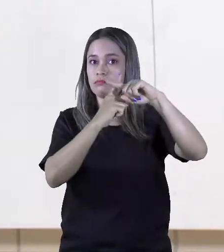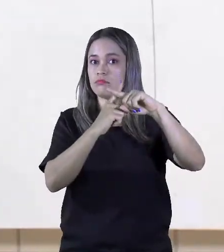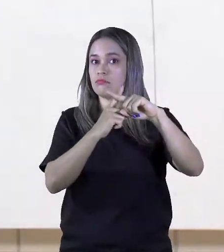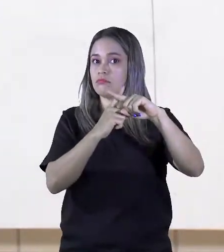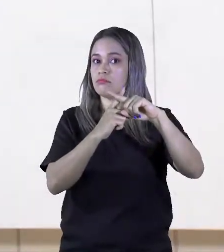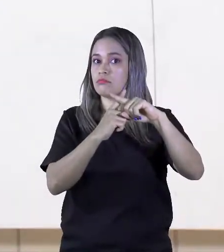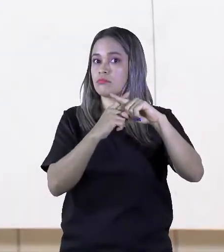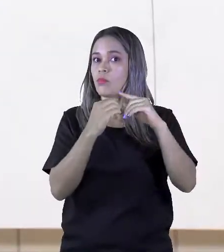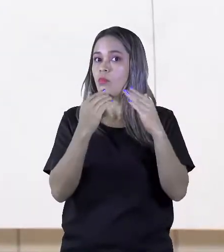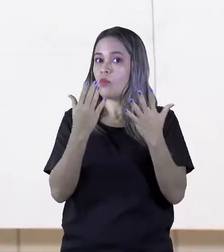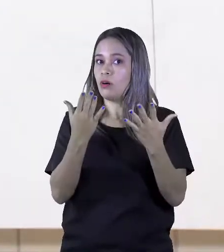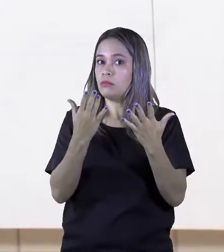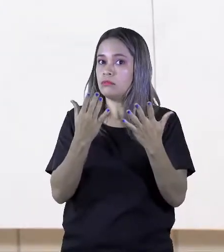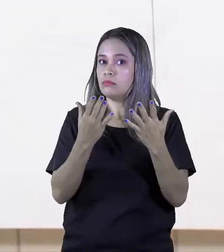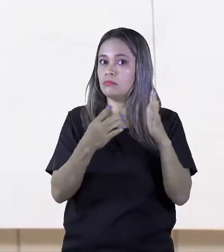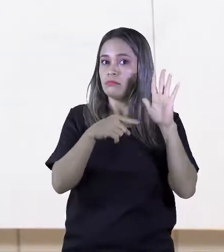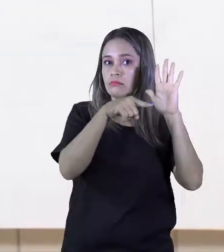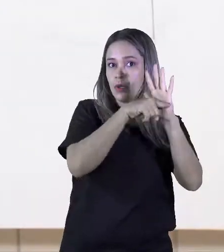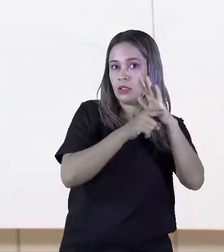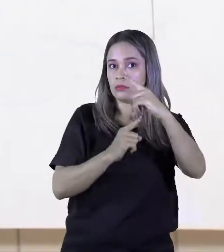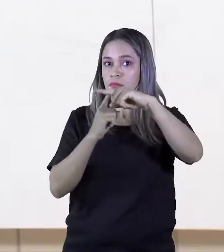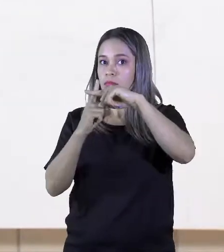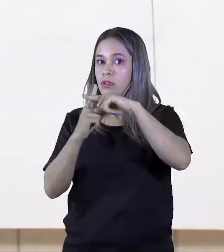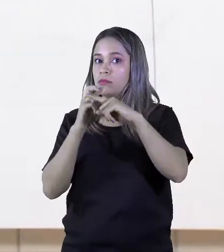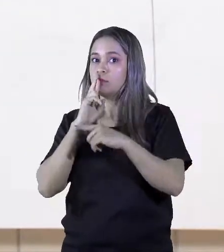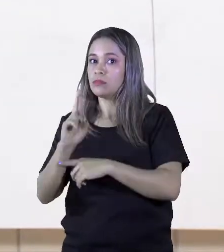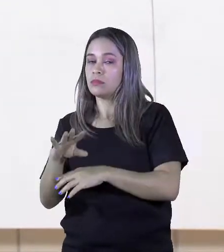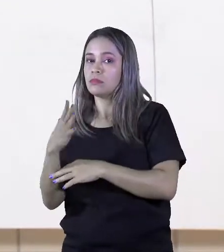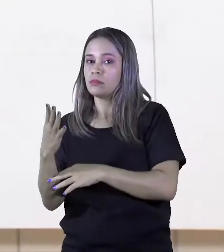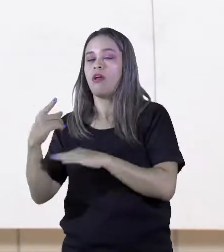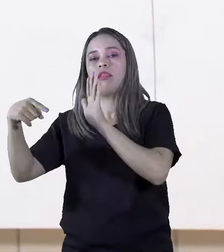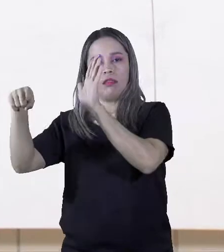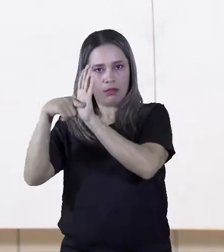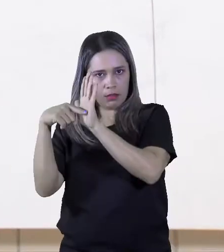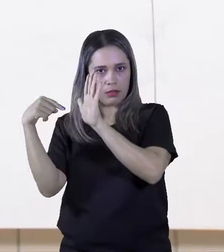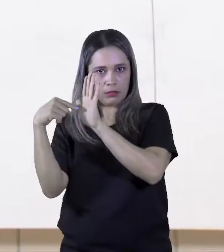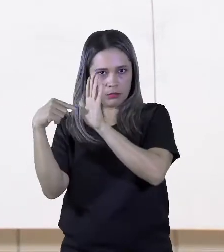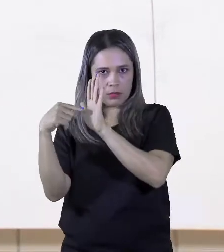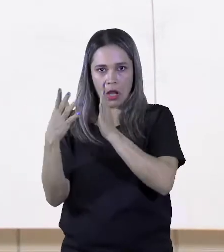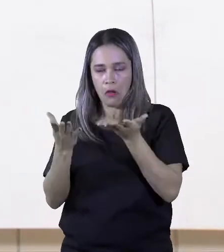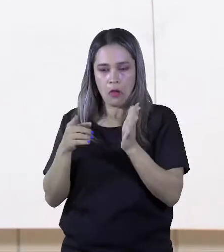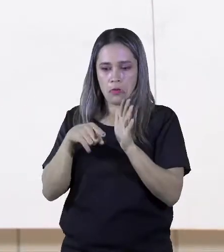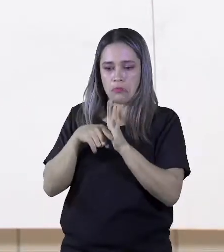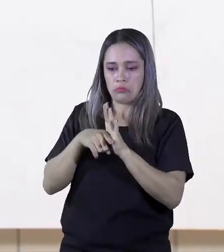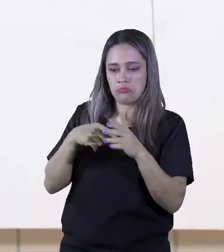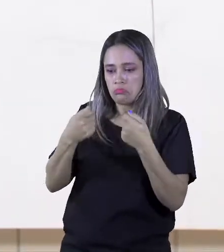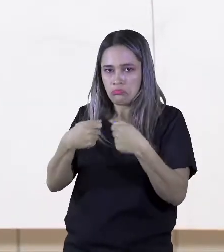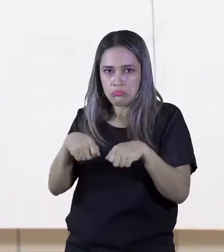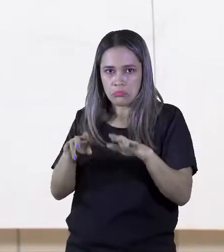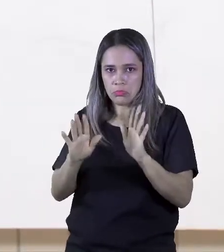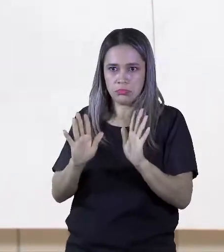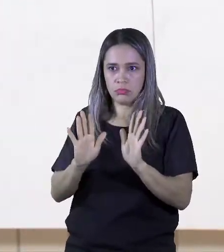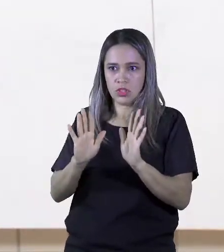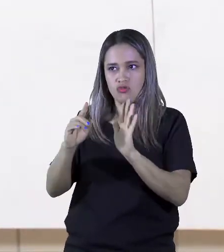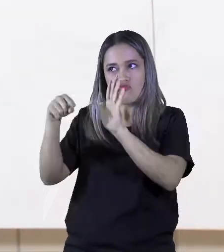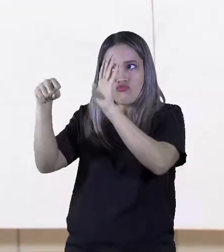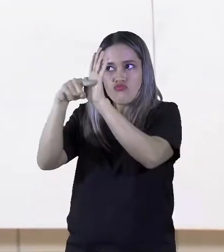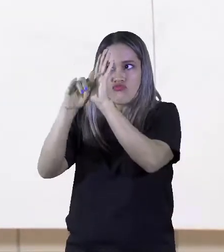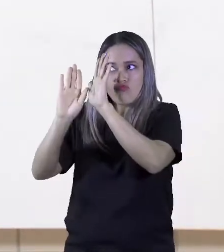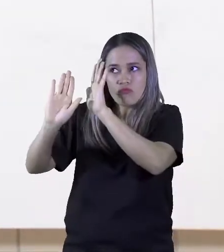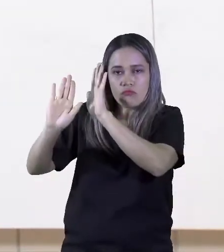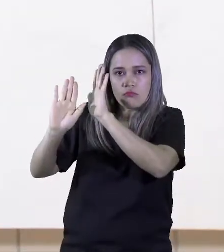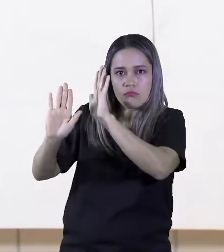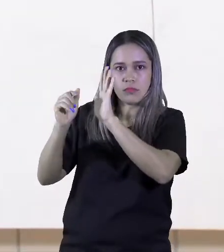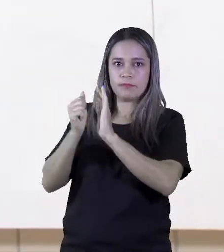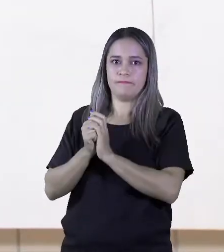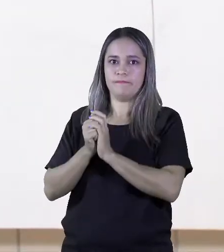é negativa. Então, já defini o meu sinal, não preciso analisar ele agora na minha operação, ele já está lá na minha resposta.